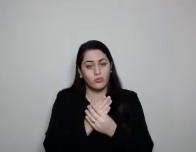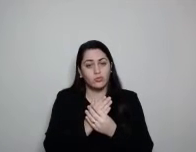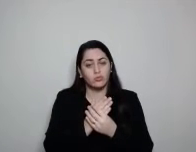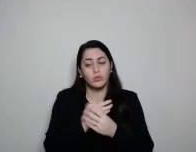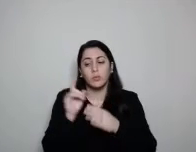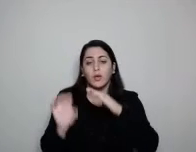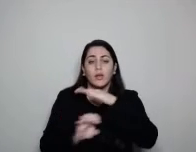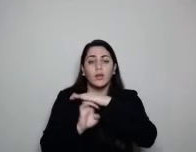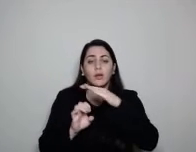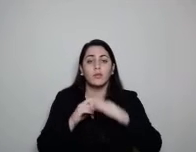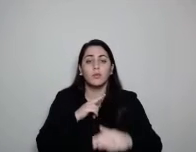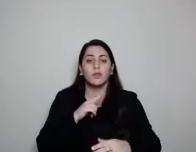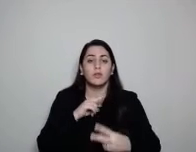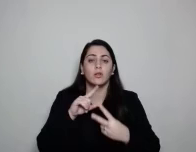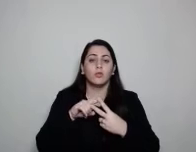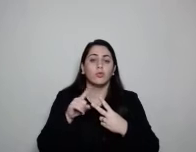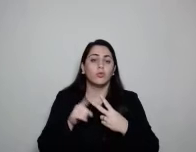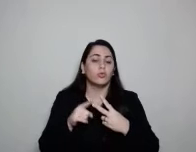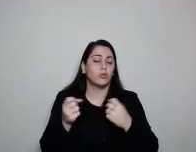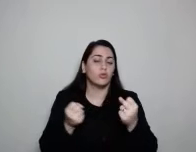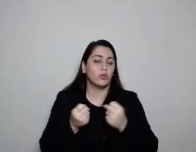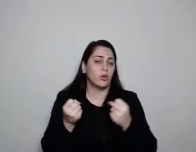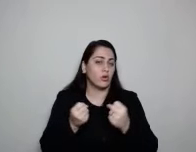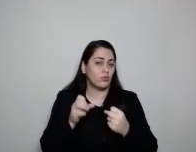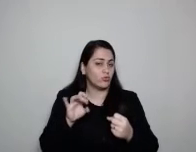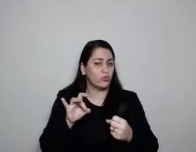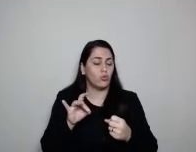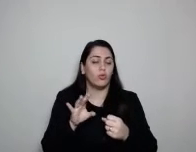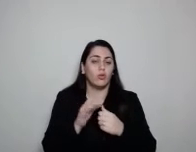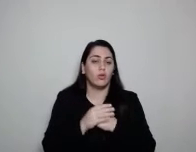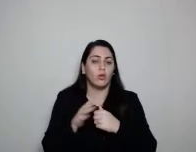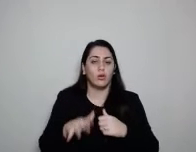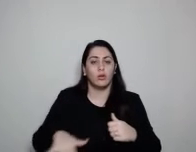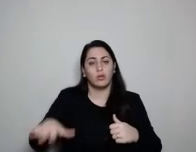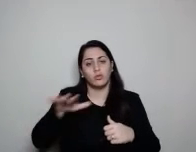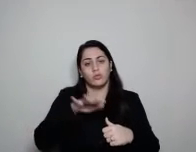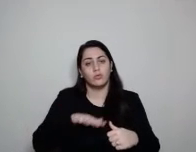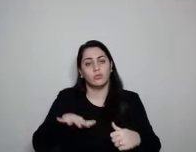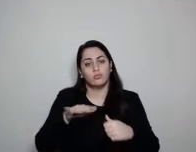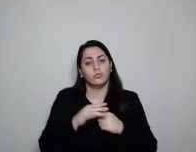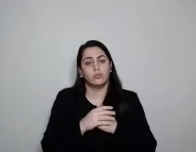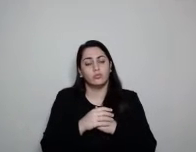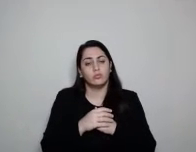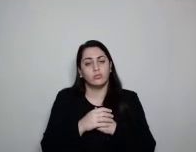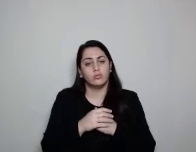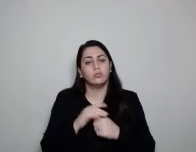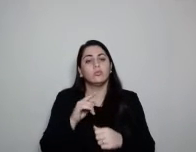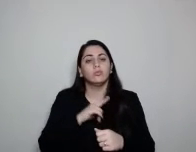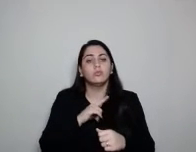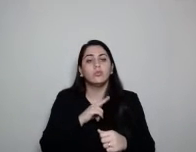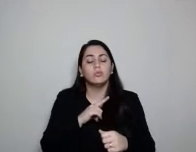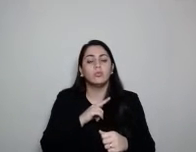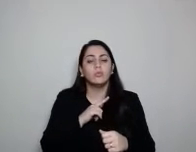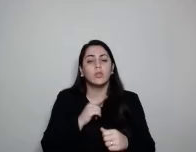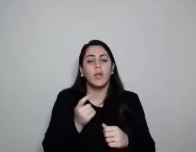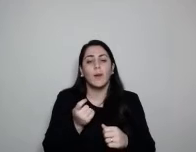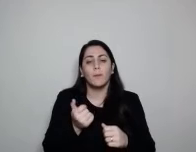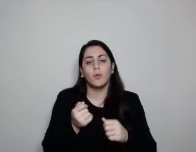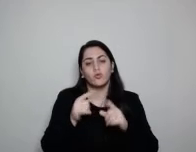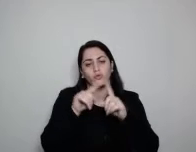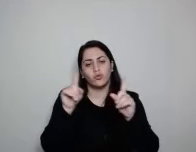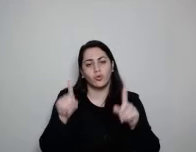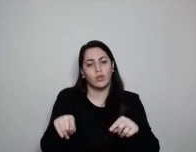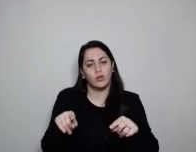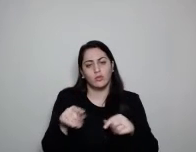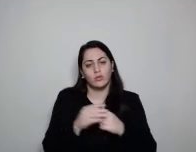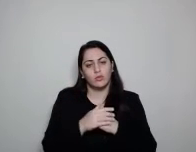apenas dois carros em funcionamento aqui nesta região e que tinha poucos funcionários, não tinha a quantidade